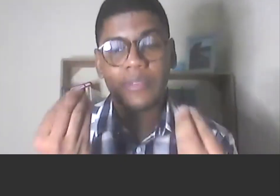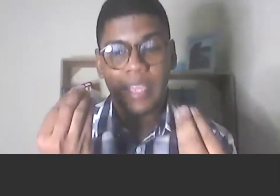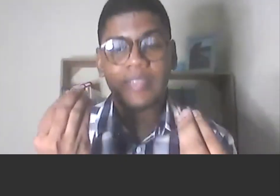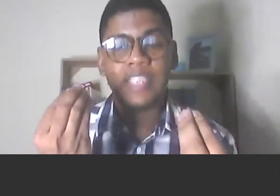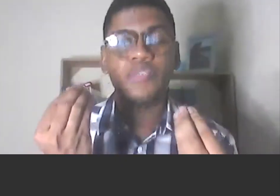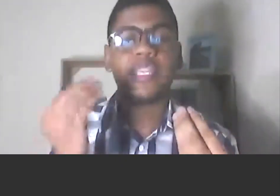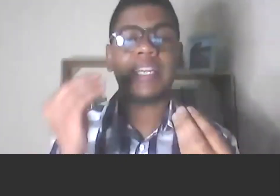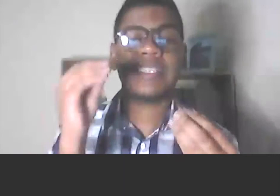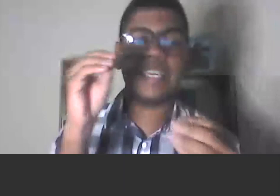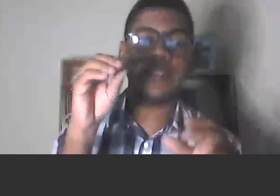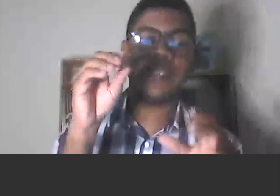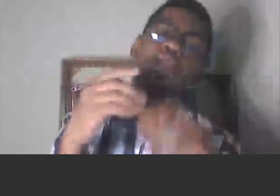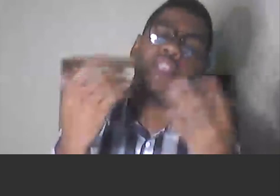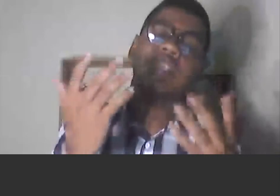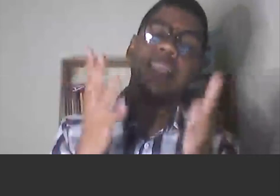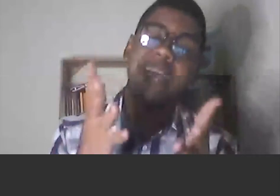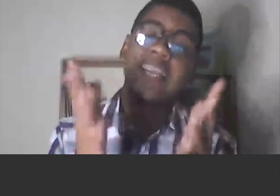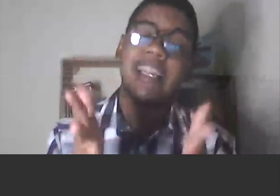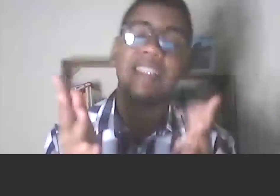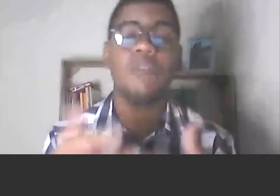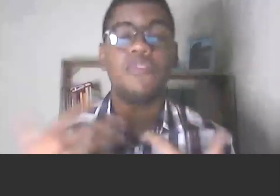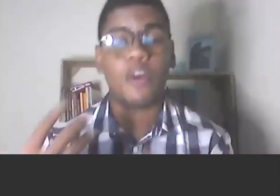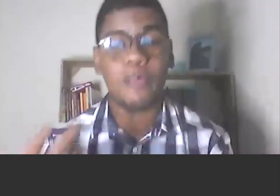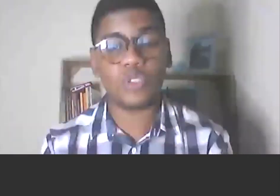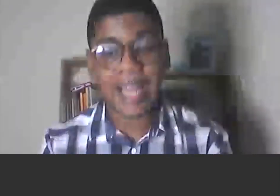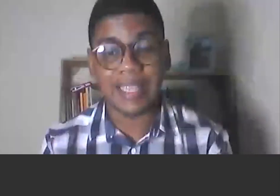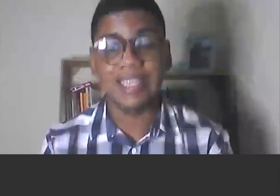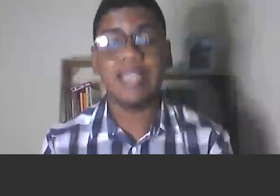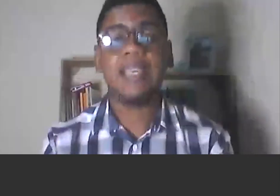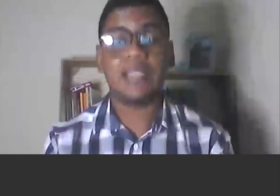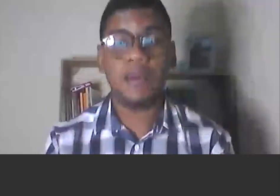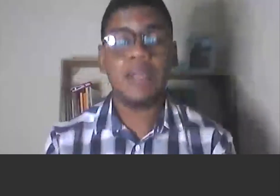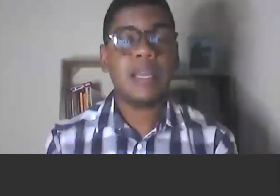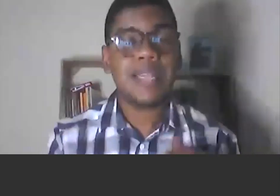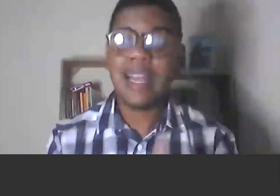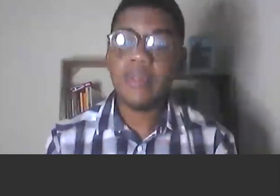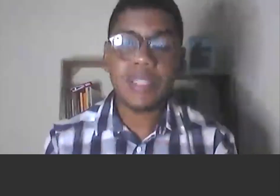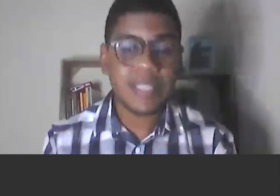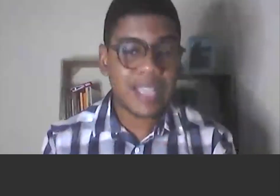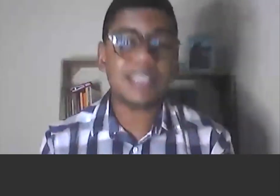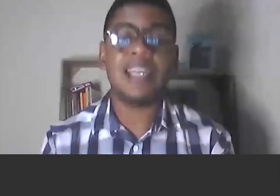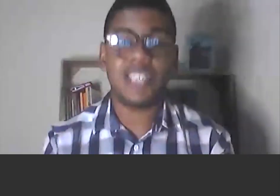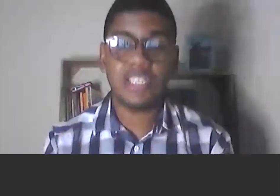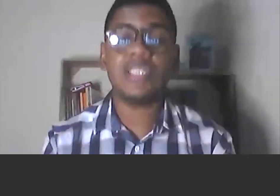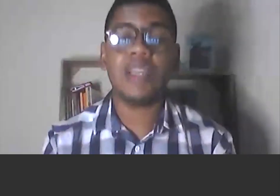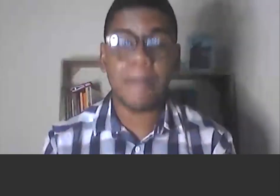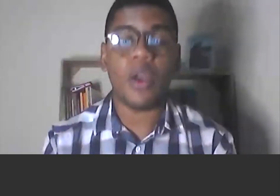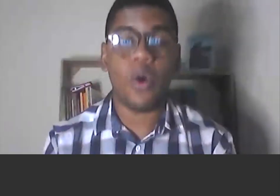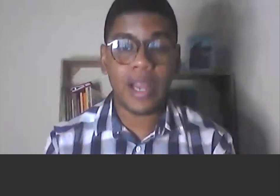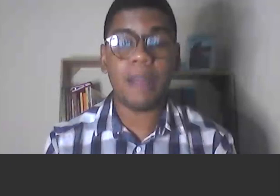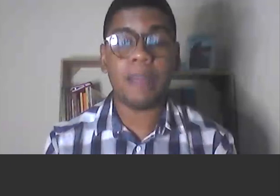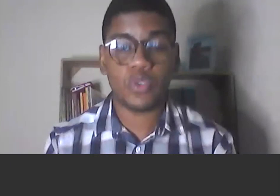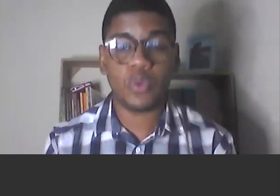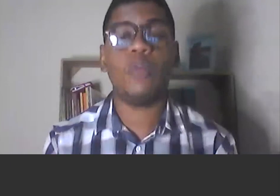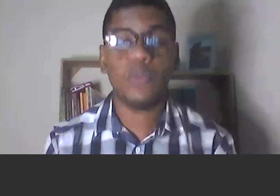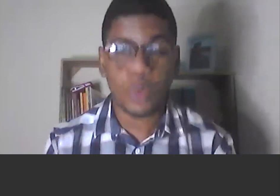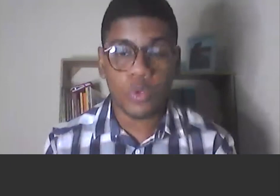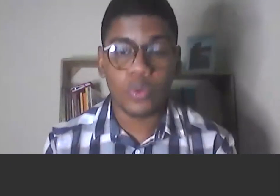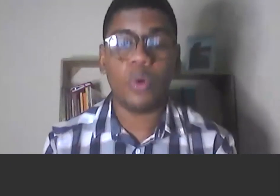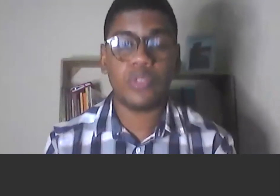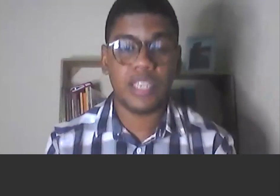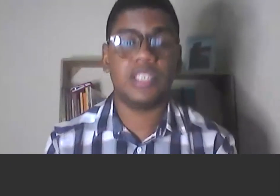colaborar, né, se a gente fosse tratar aquele sinal de forma isolada. Então, na língua de sinais, a gente também olha a